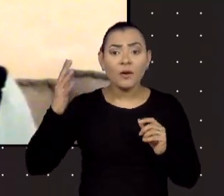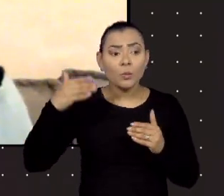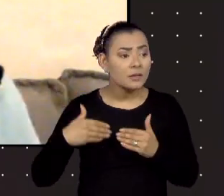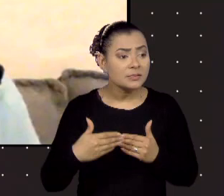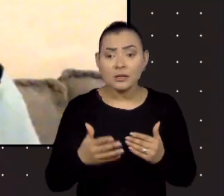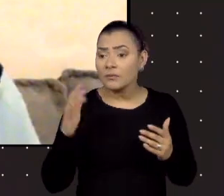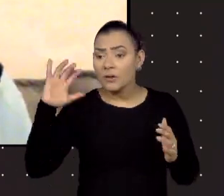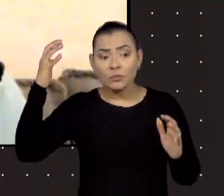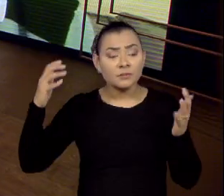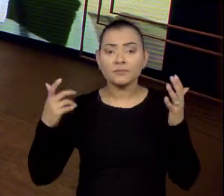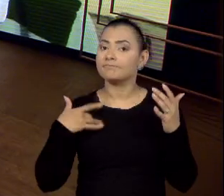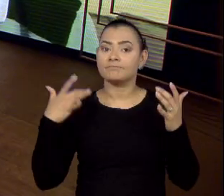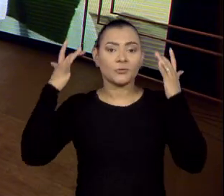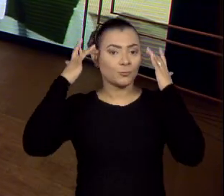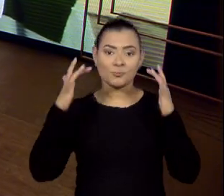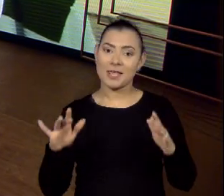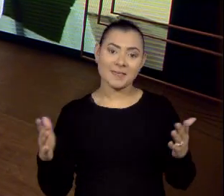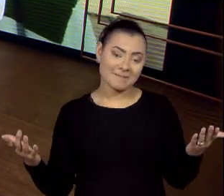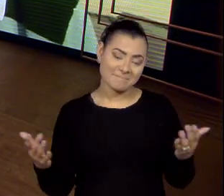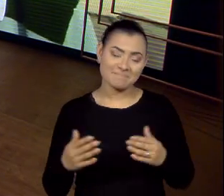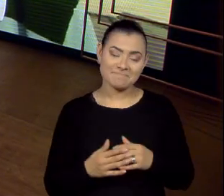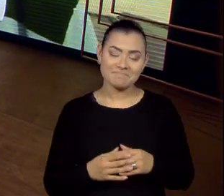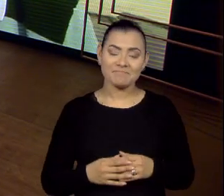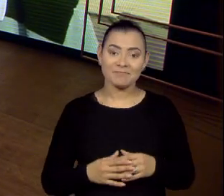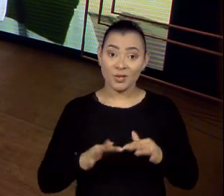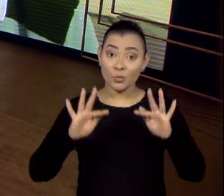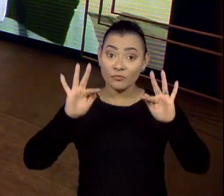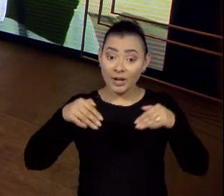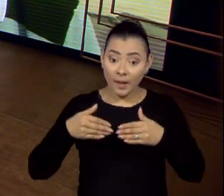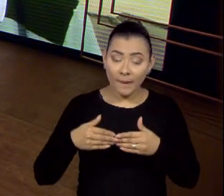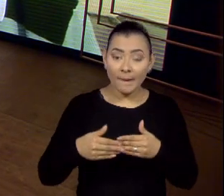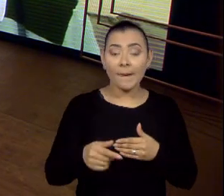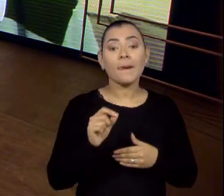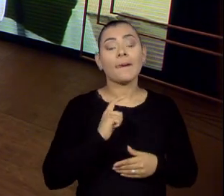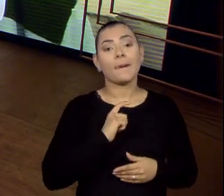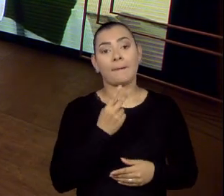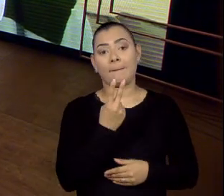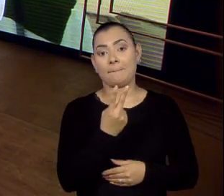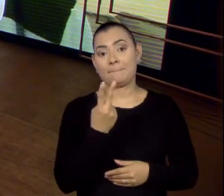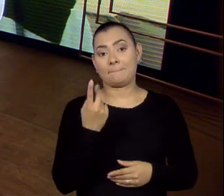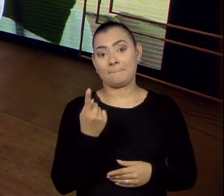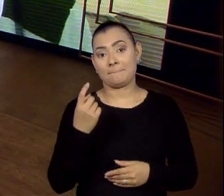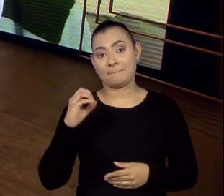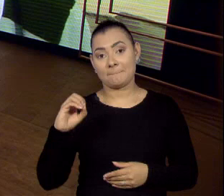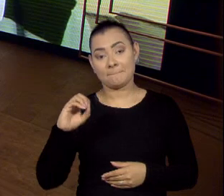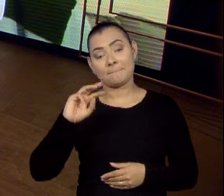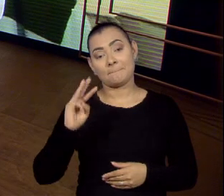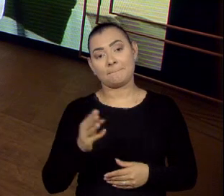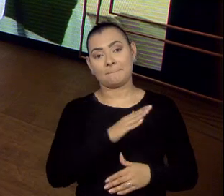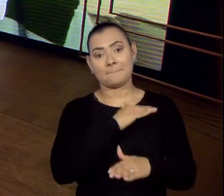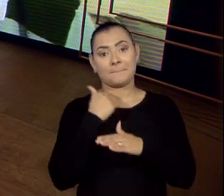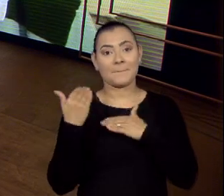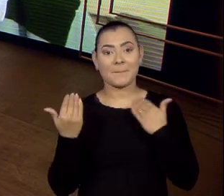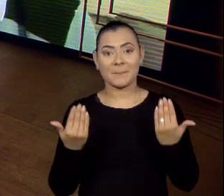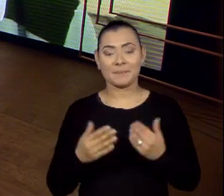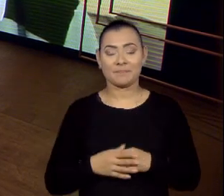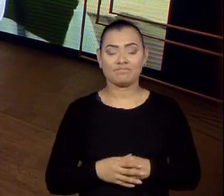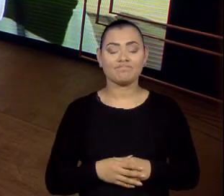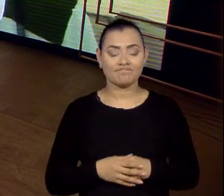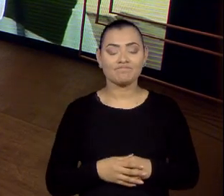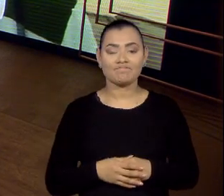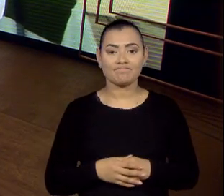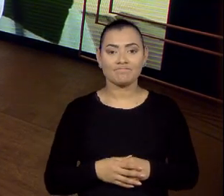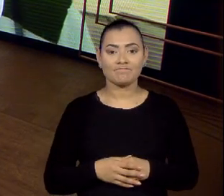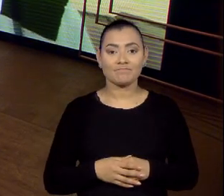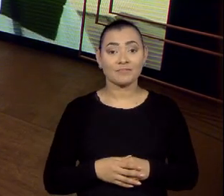acontecer. E, no fim, o que tem? 210 milhões de mortos, todos dentro das